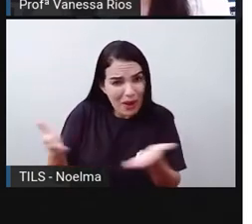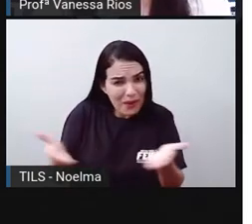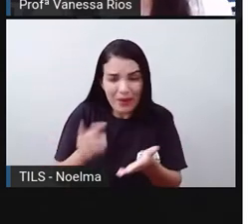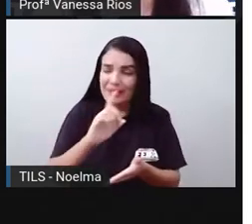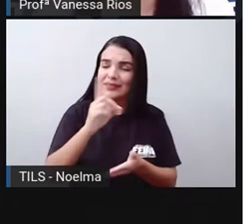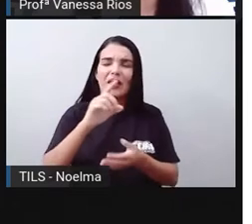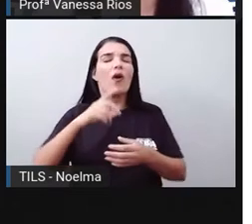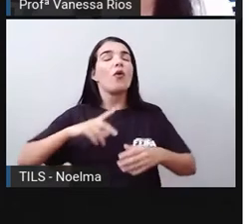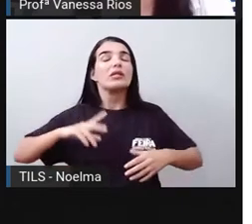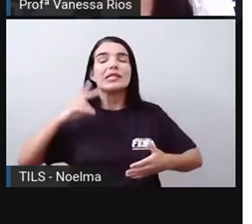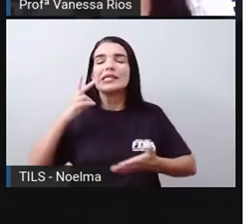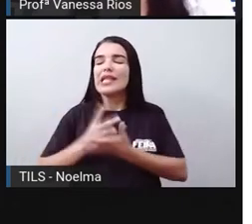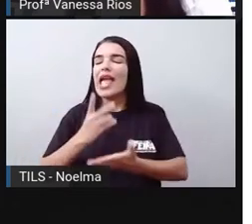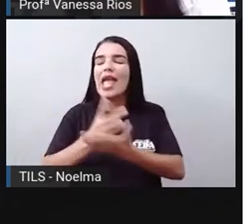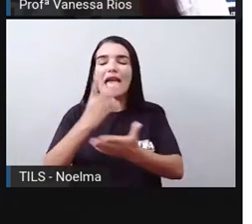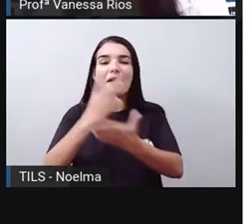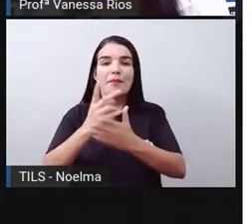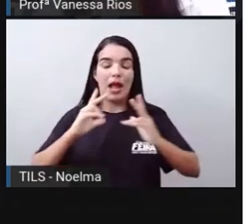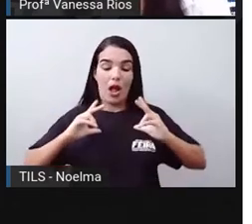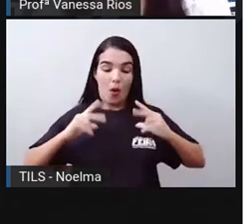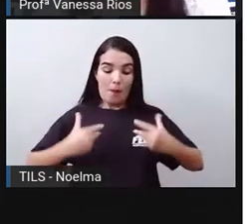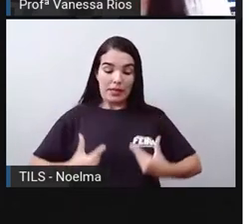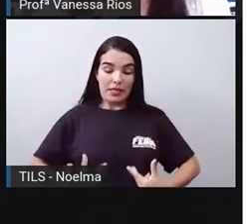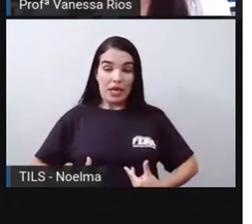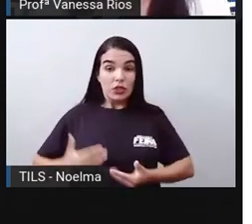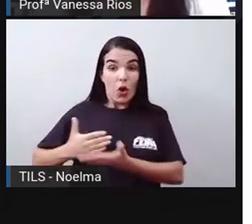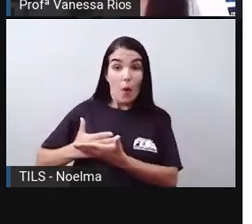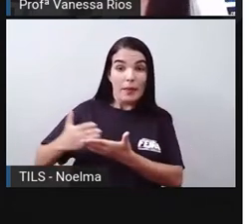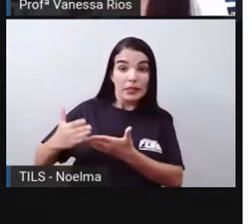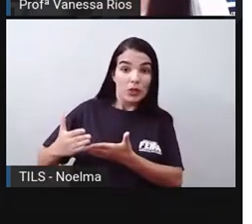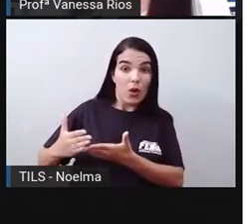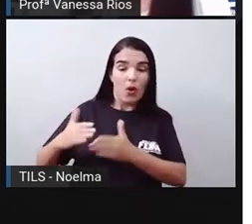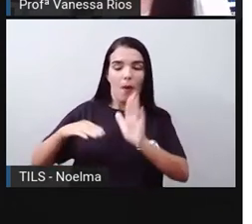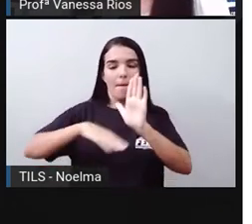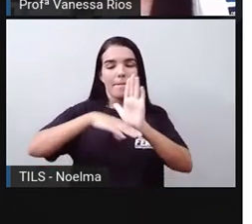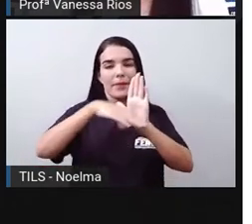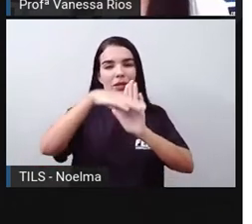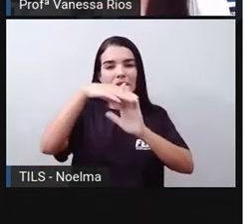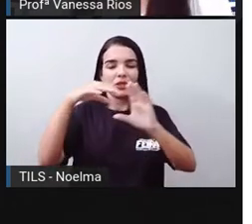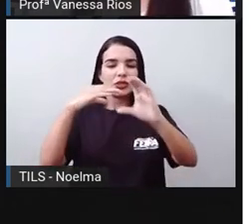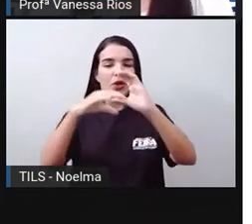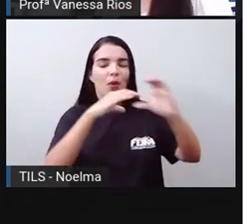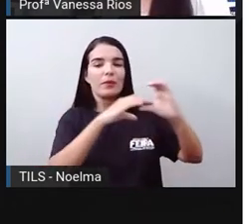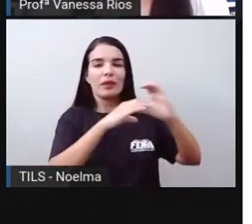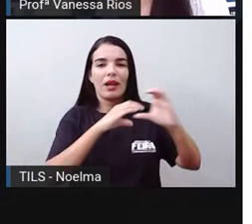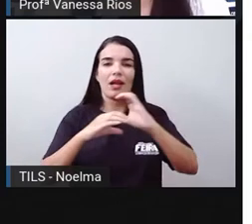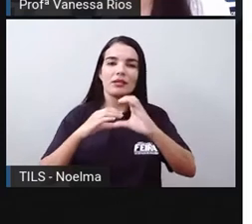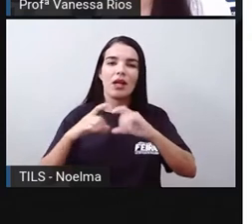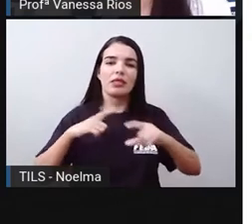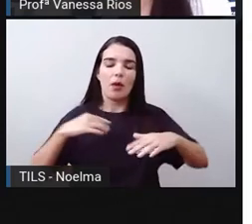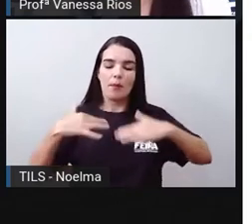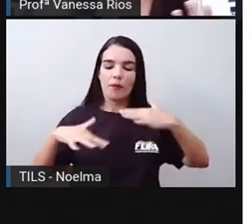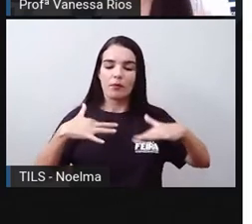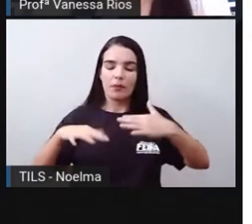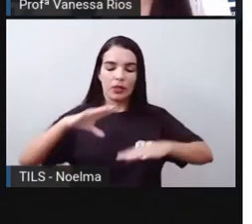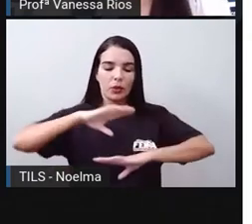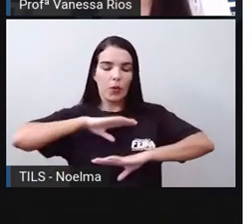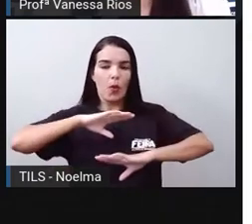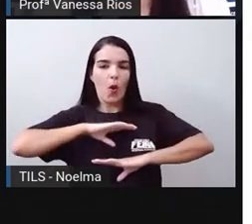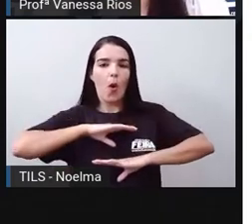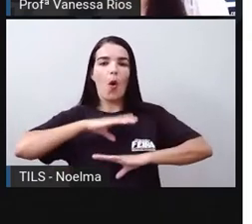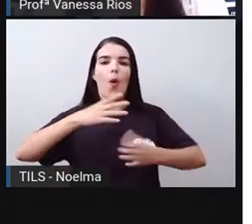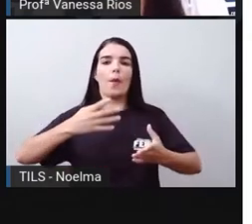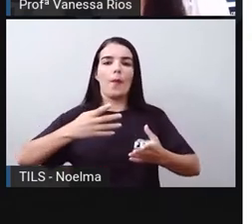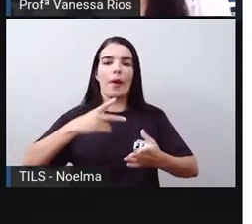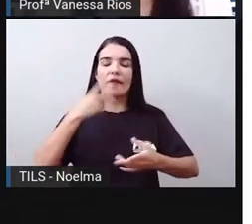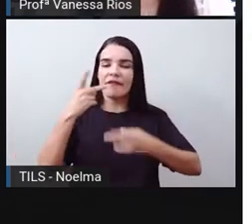a humanidade começa o processo de comunicação, que se movimentar, que movimentar o corpo, que expressar